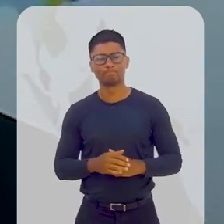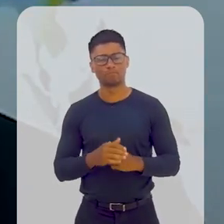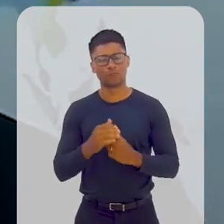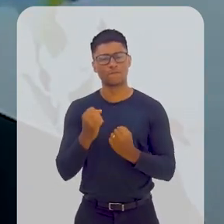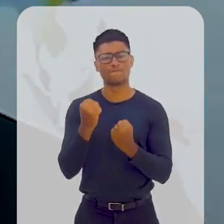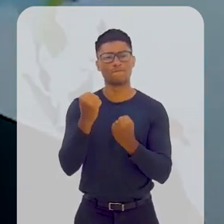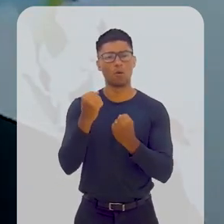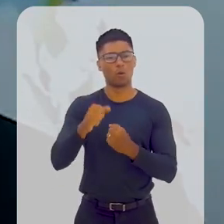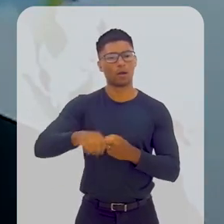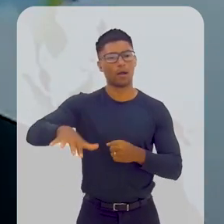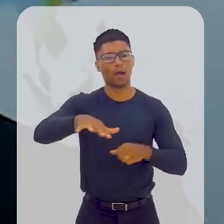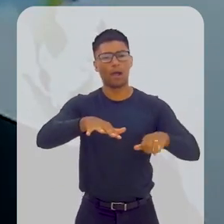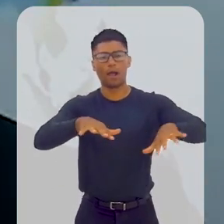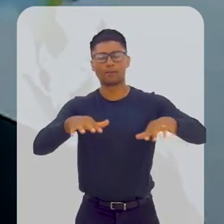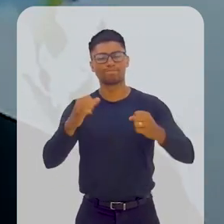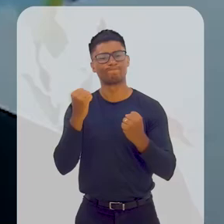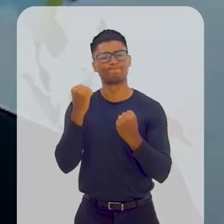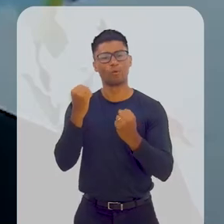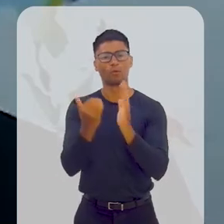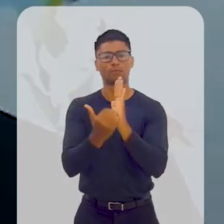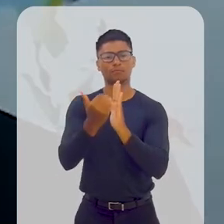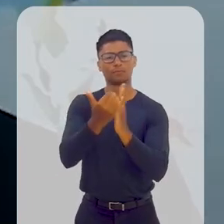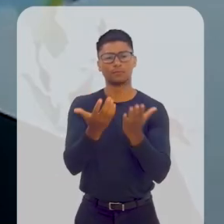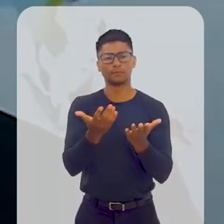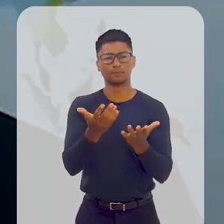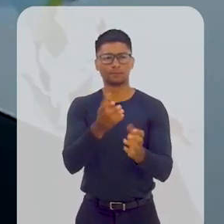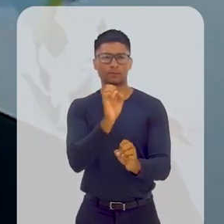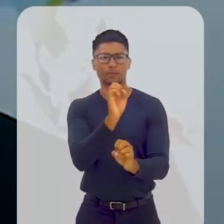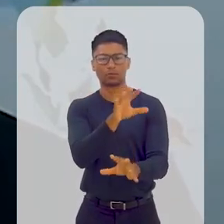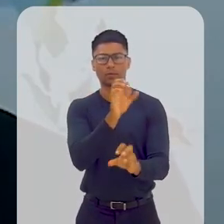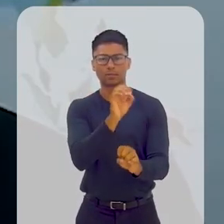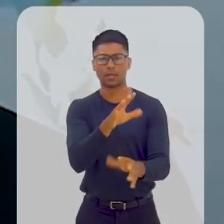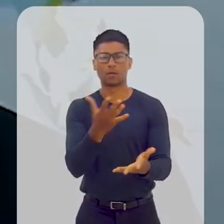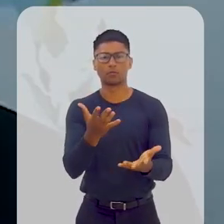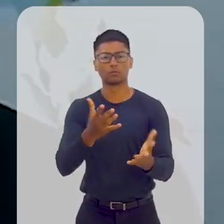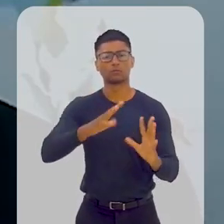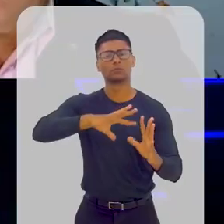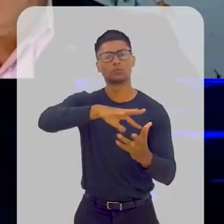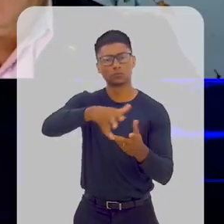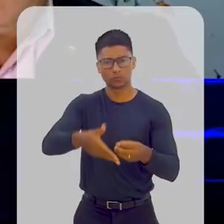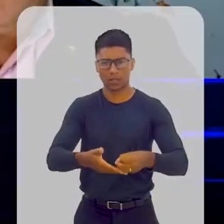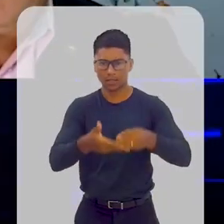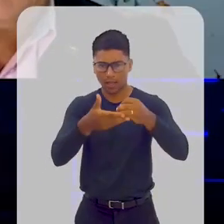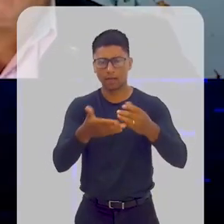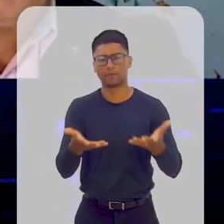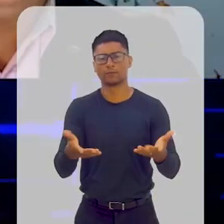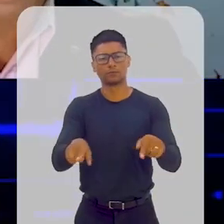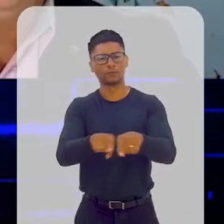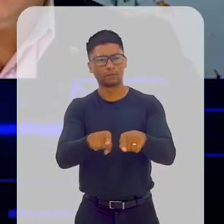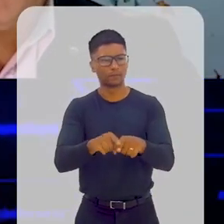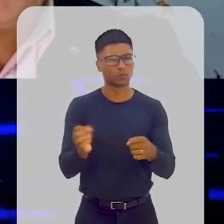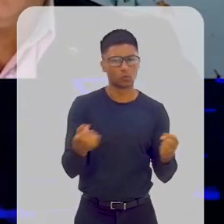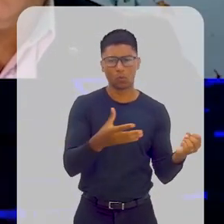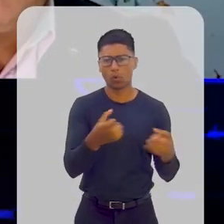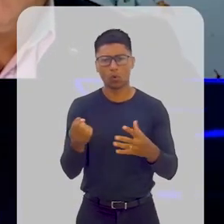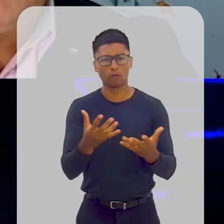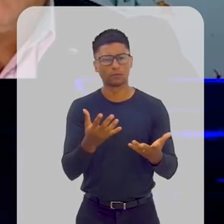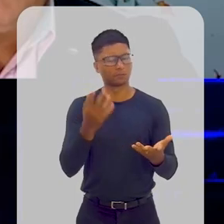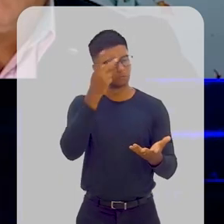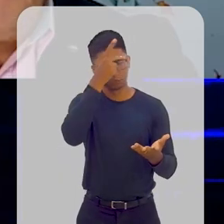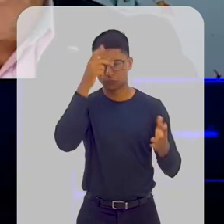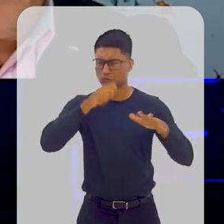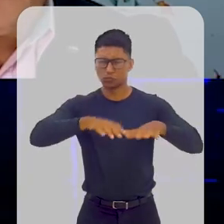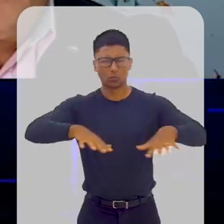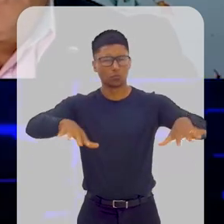fortalecimento dessas áreas específicas da educação, uma educação sustentável e inovadora para tudo e para